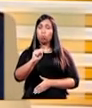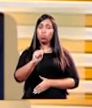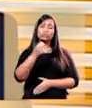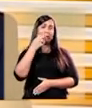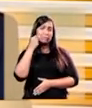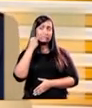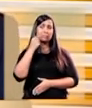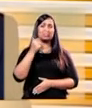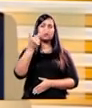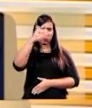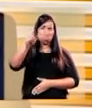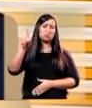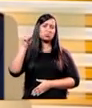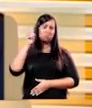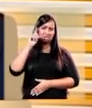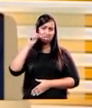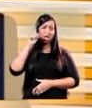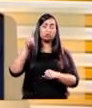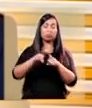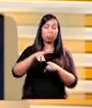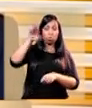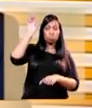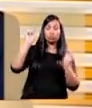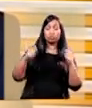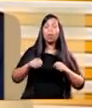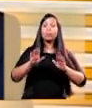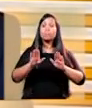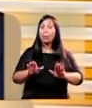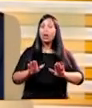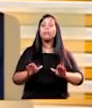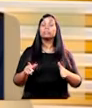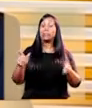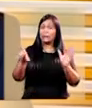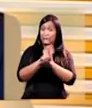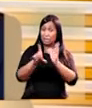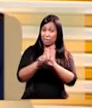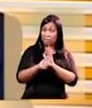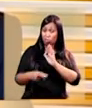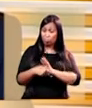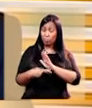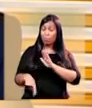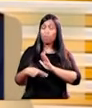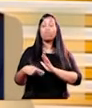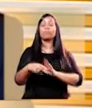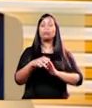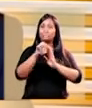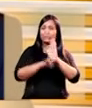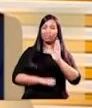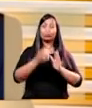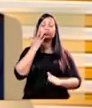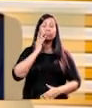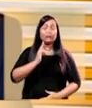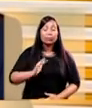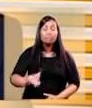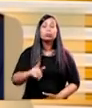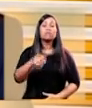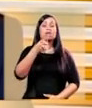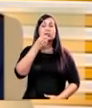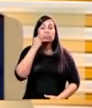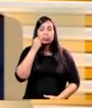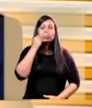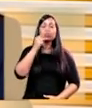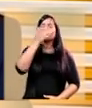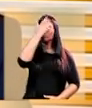Civil, a adoção pode ser em outra idade, de adultos, inclusive, mas no Código Civil, no Estatuto da Criança e do Adolescente, melhor dizendo,